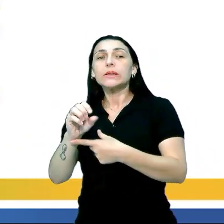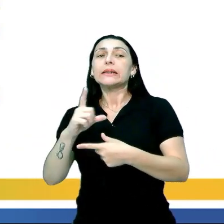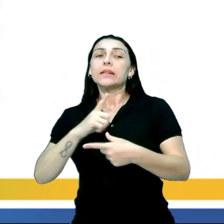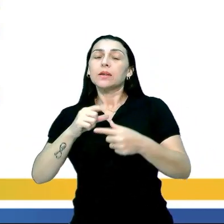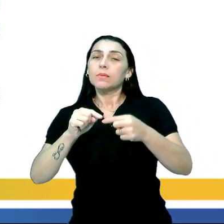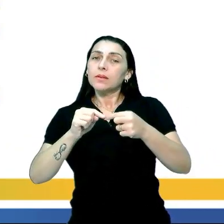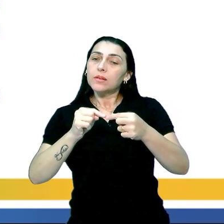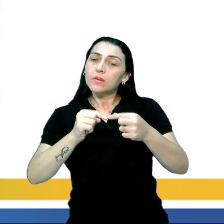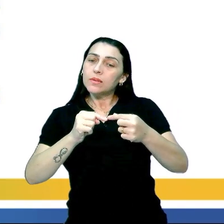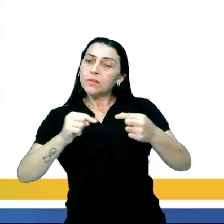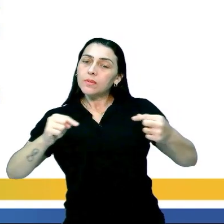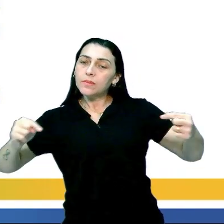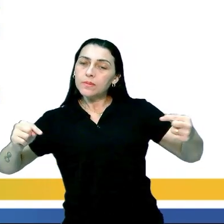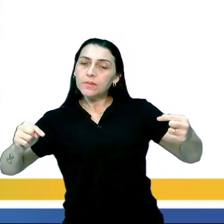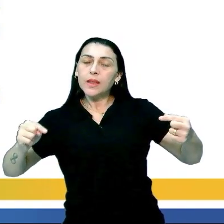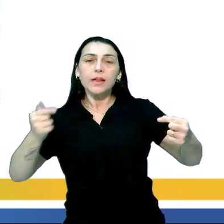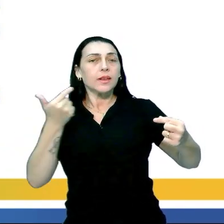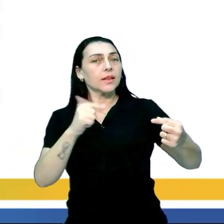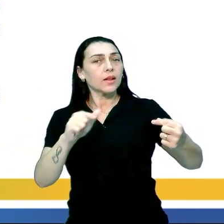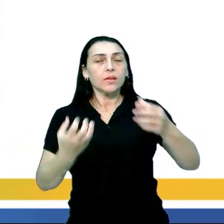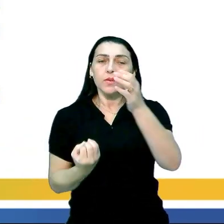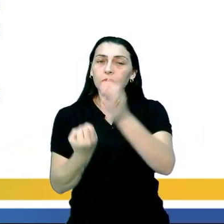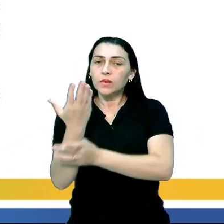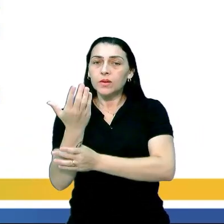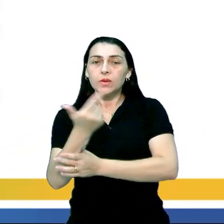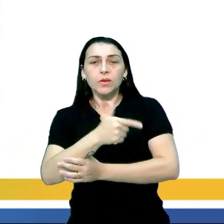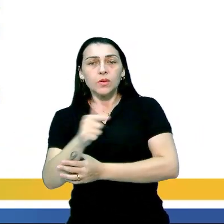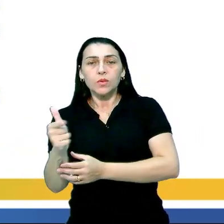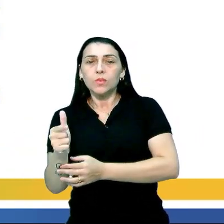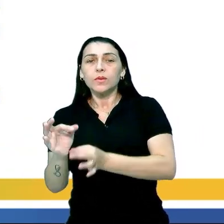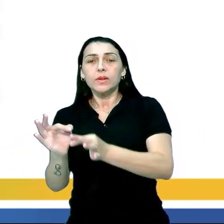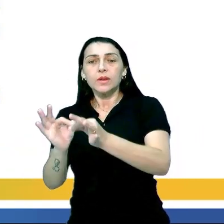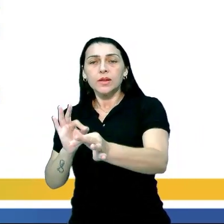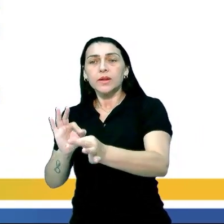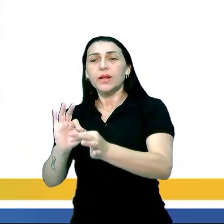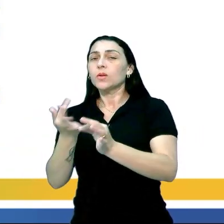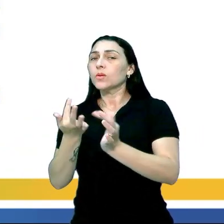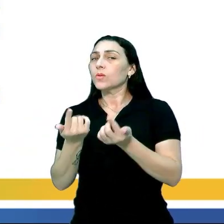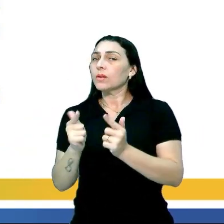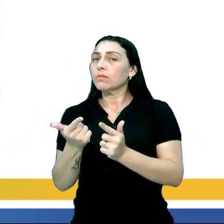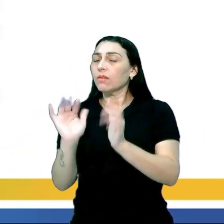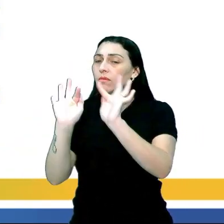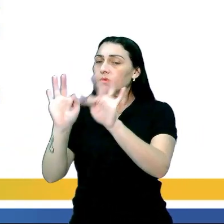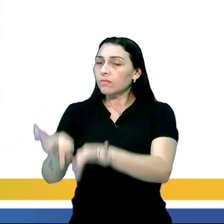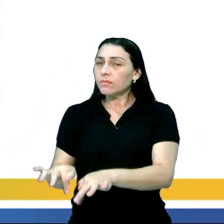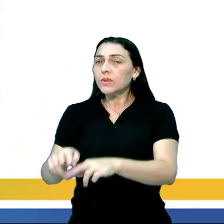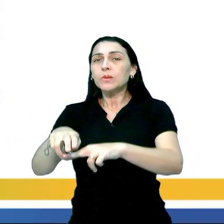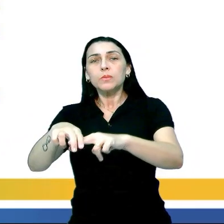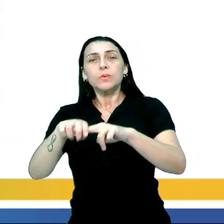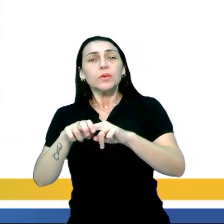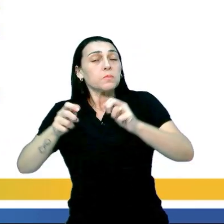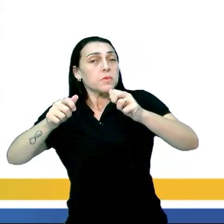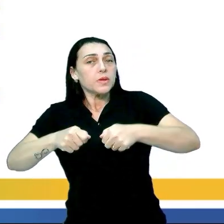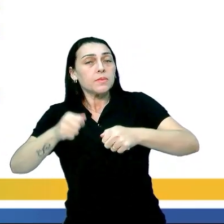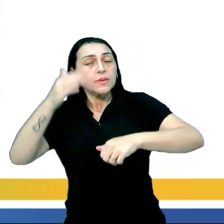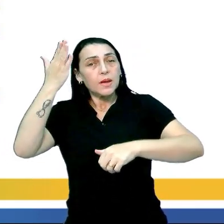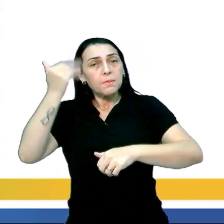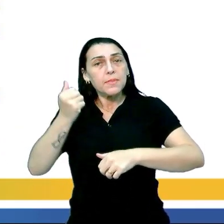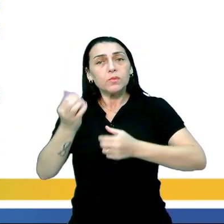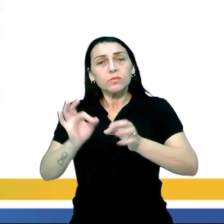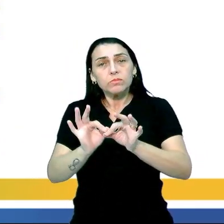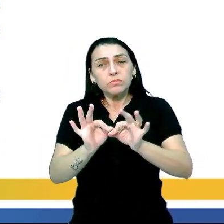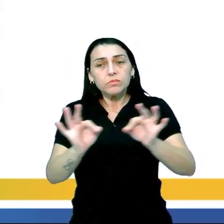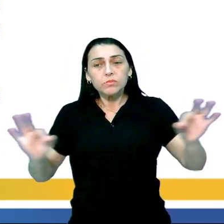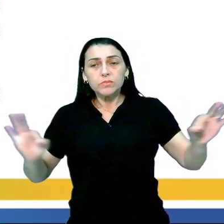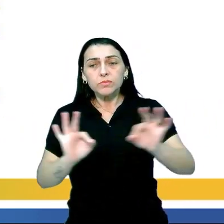reta. Ela não tem origem, não tem dimensão e é infinita. Por isso não é possível determinar o seu